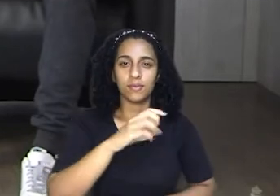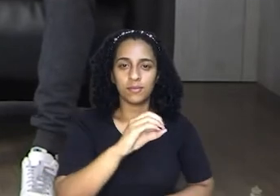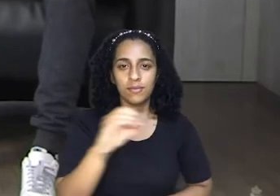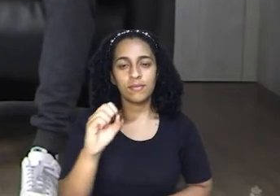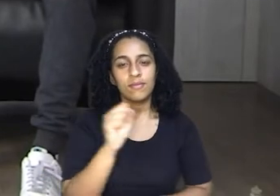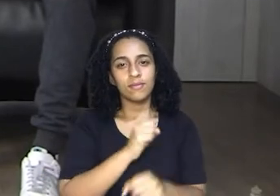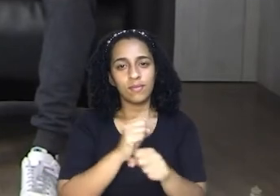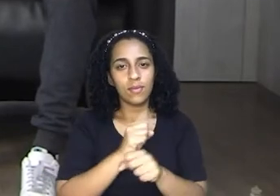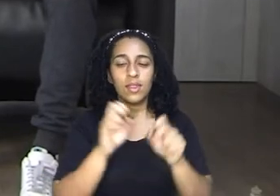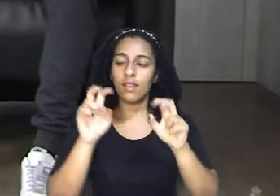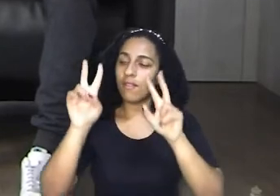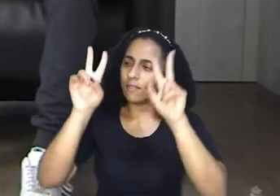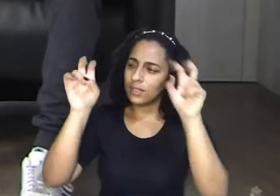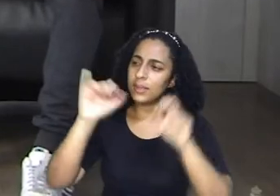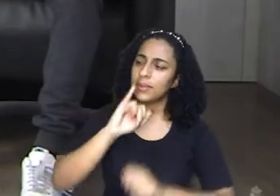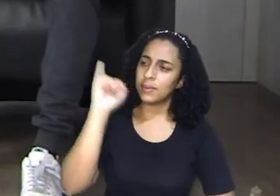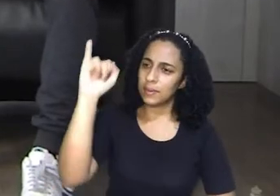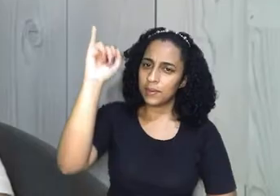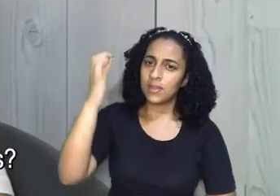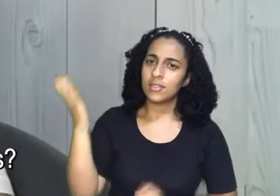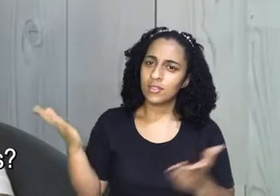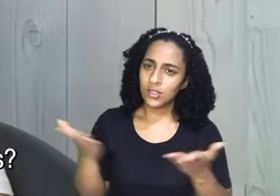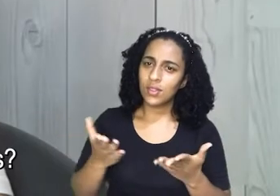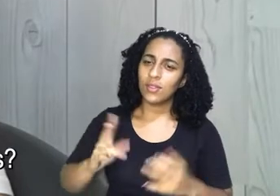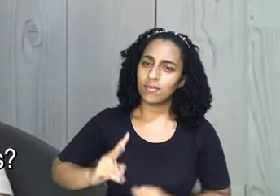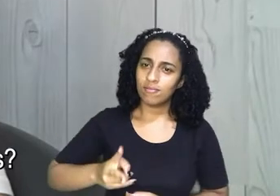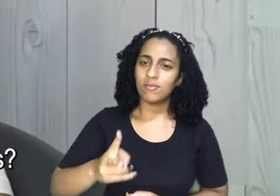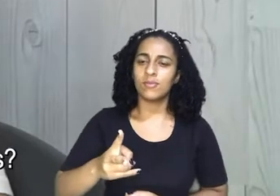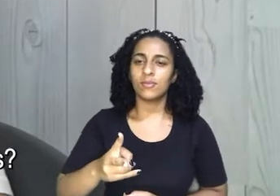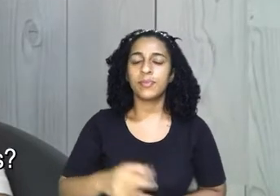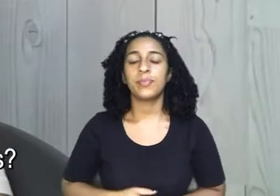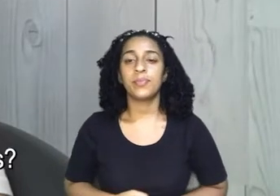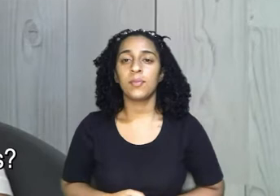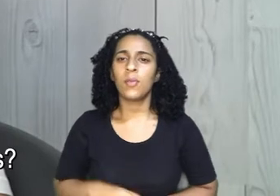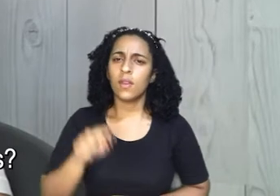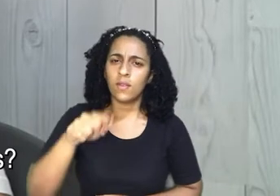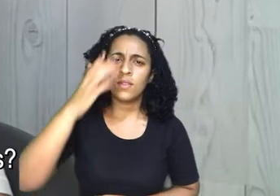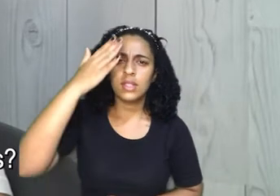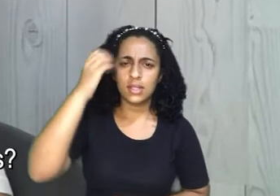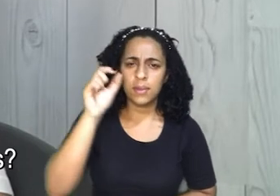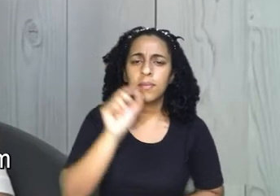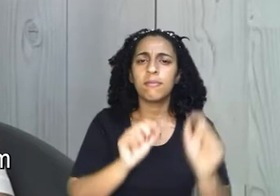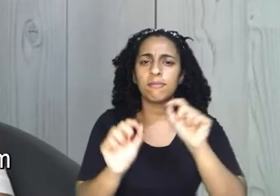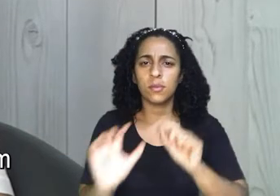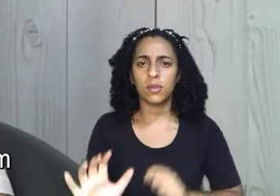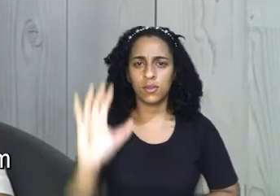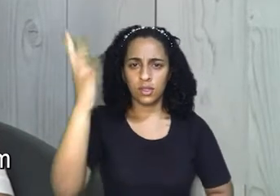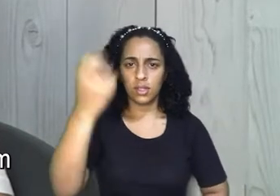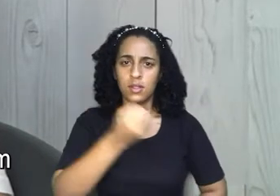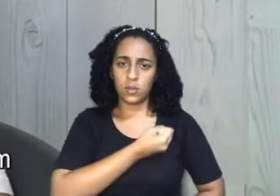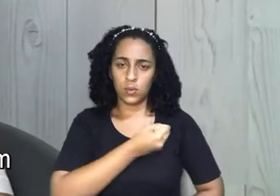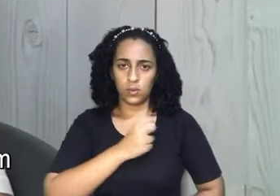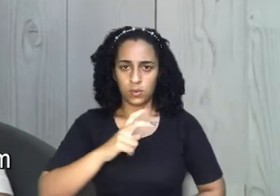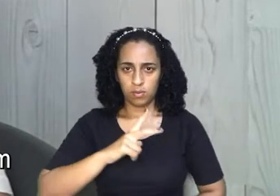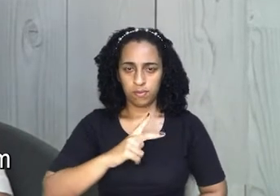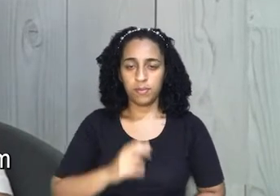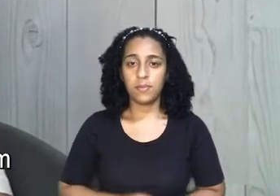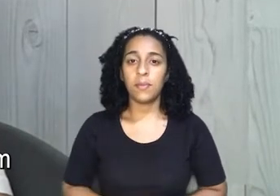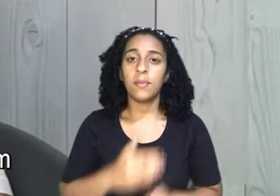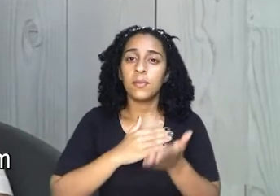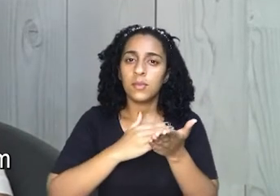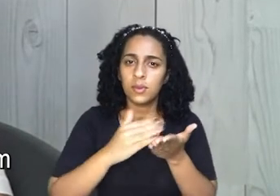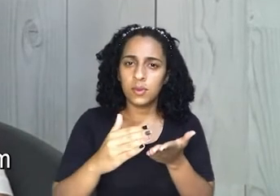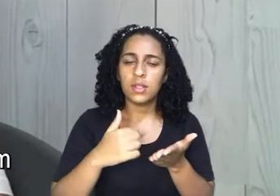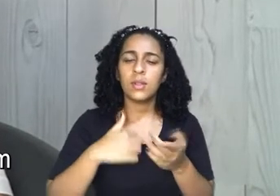importante né Agora vamos dar sequência que é o nosso programa e você sabe o que acontece com os nossos dados Para darmos início a nossa conversa